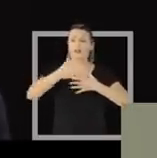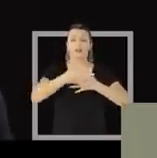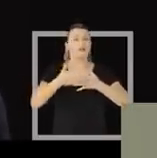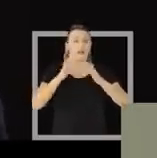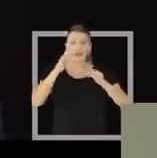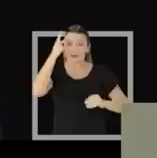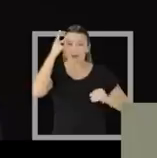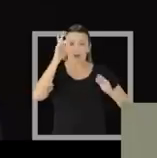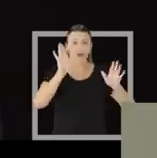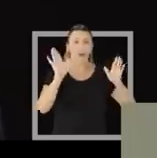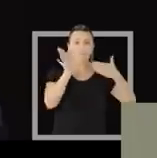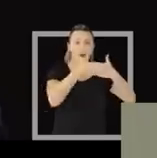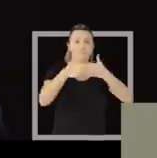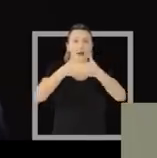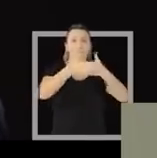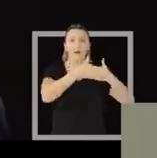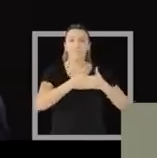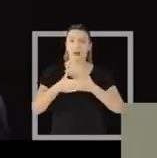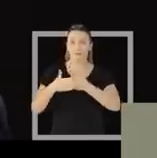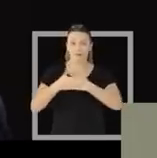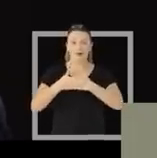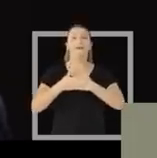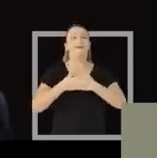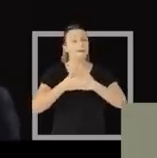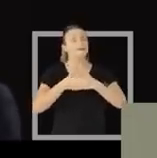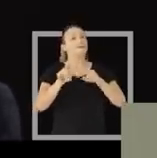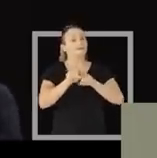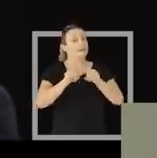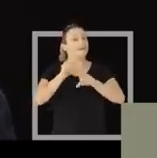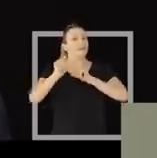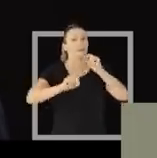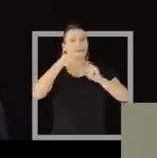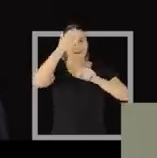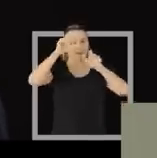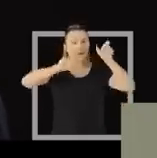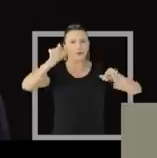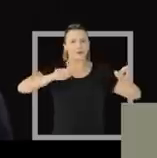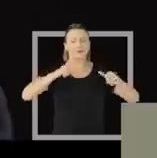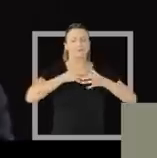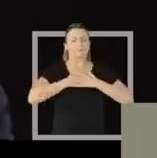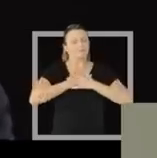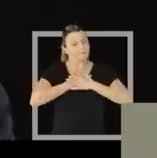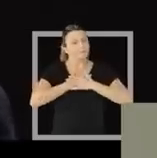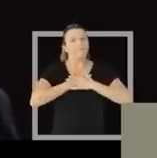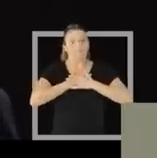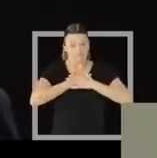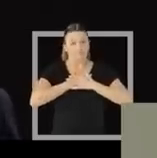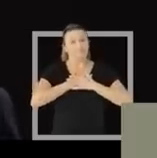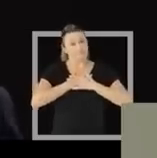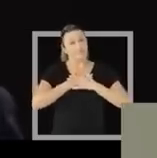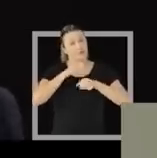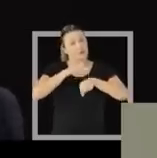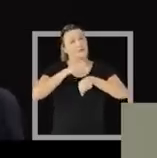a cidade de São Paulo. Parou também, e para sempre, o coração de muita gente. Eu não poderia, nesse